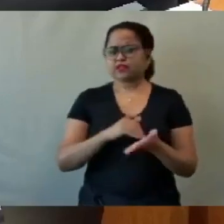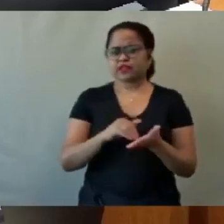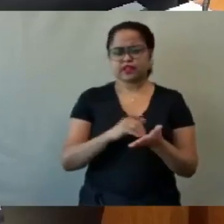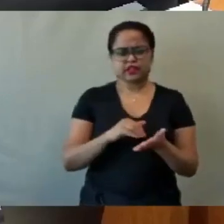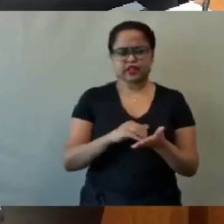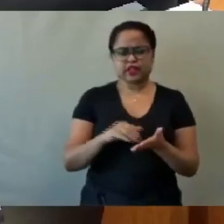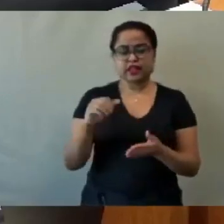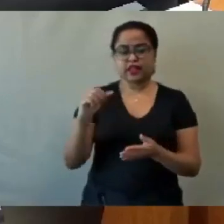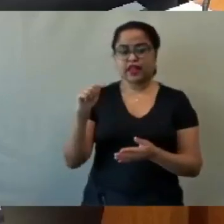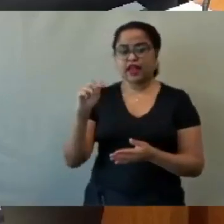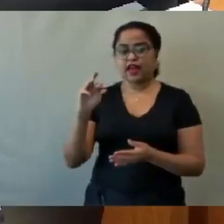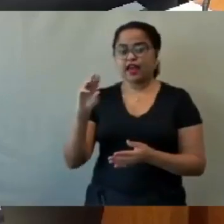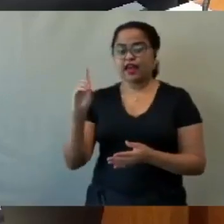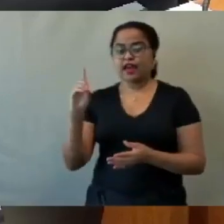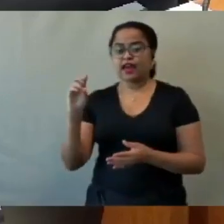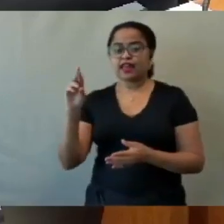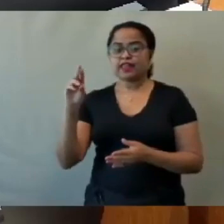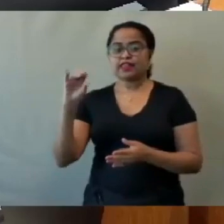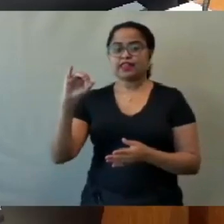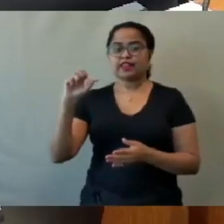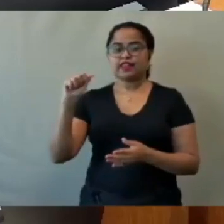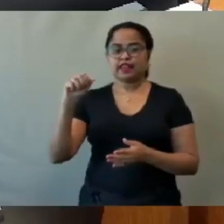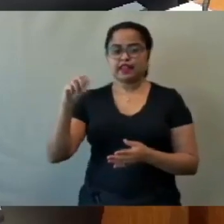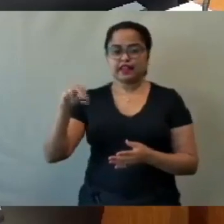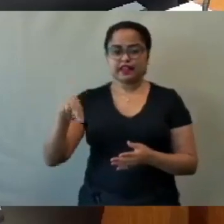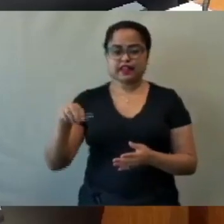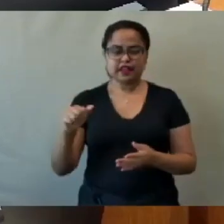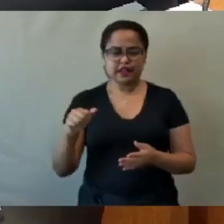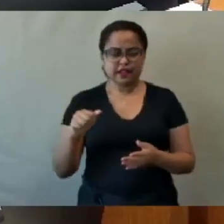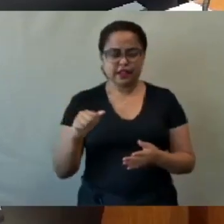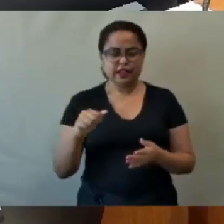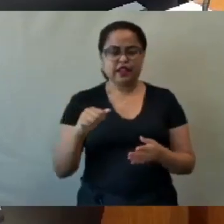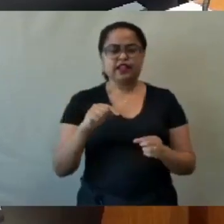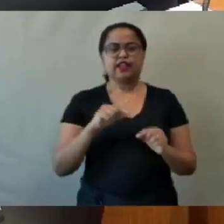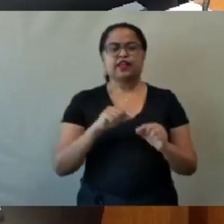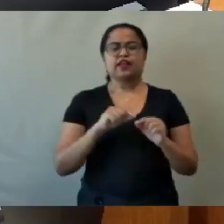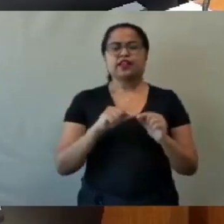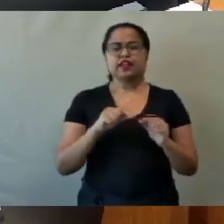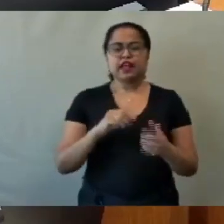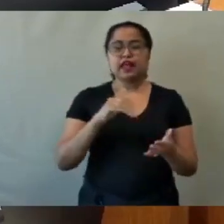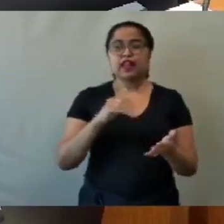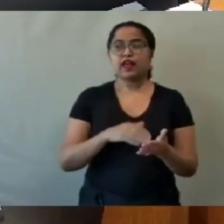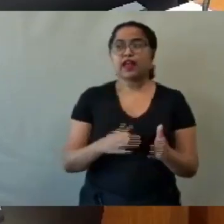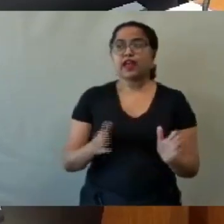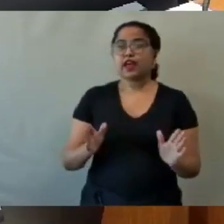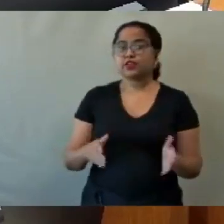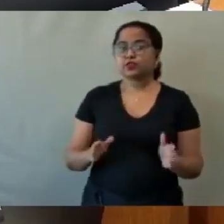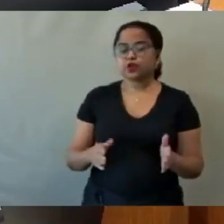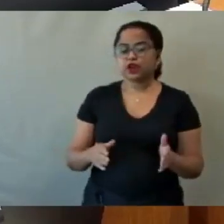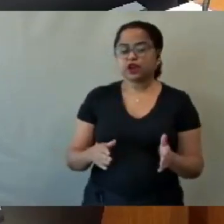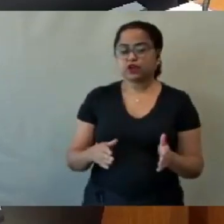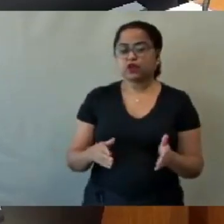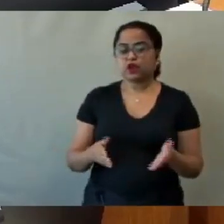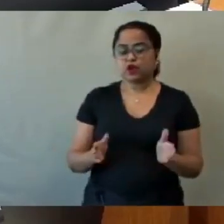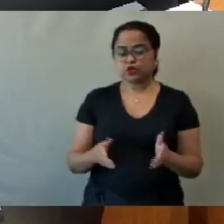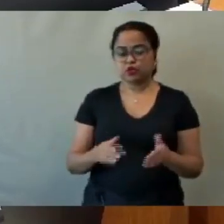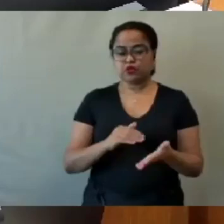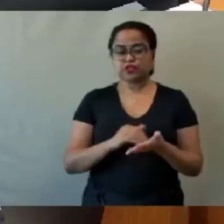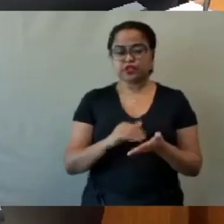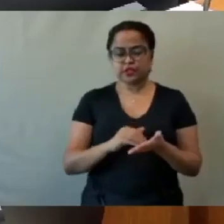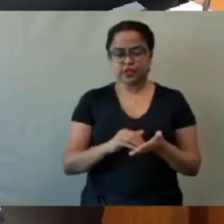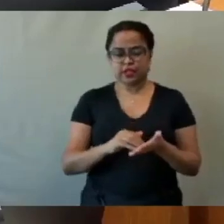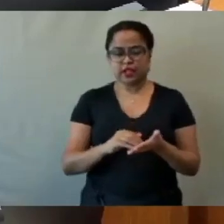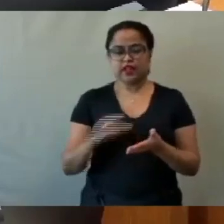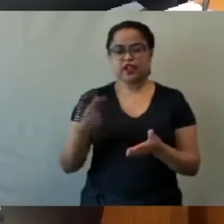Branco, ela é secretária municipal de esporte e lazer. O atual secretário é o Bruno Barral. Estou certo aí?